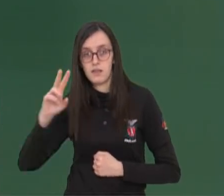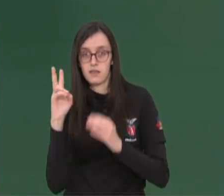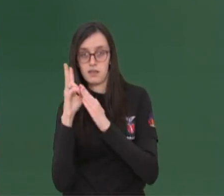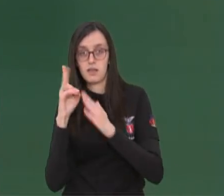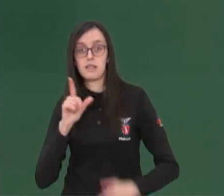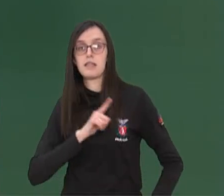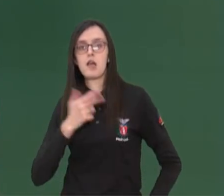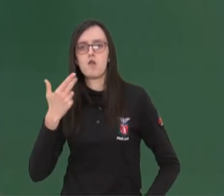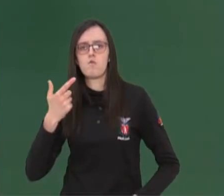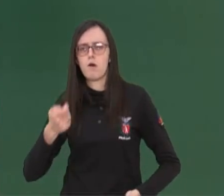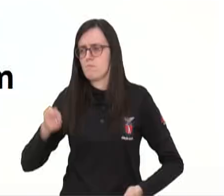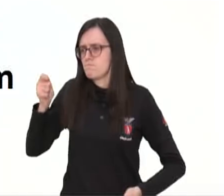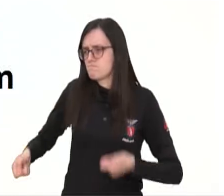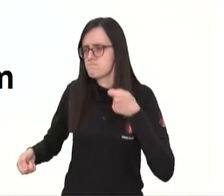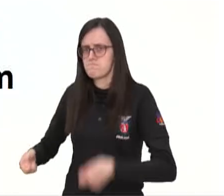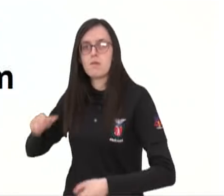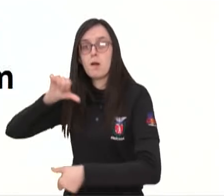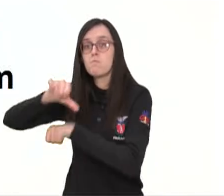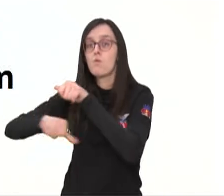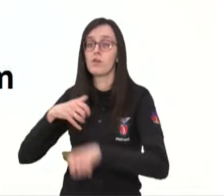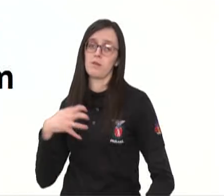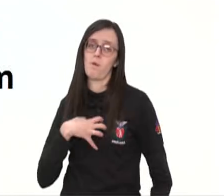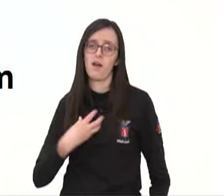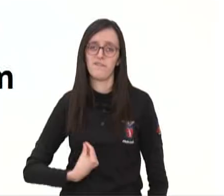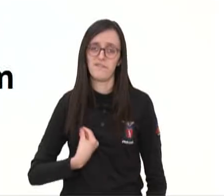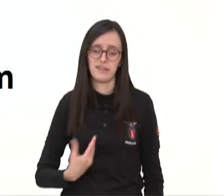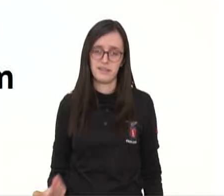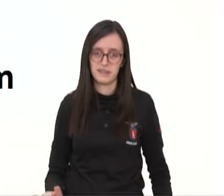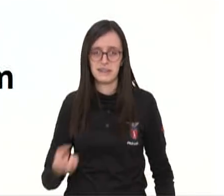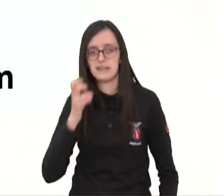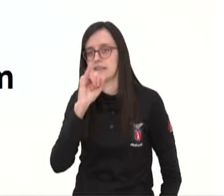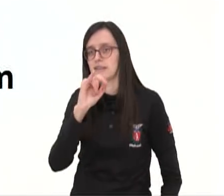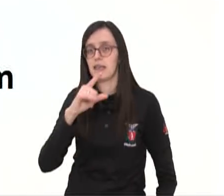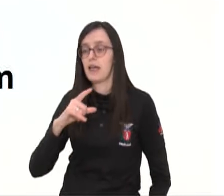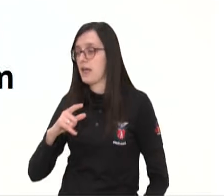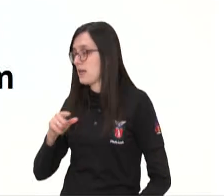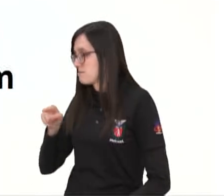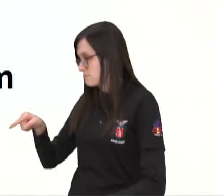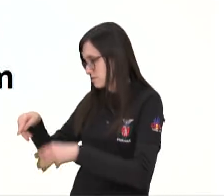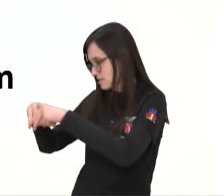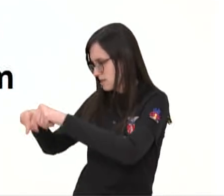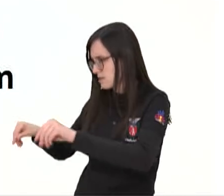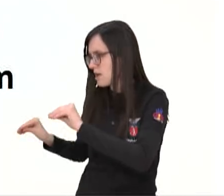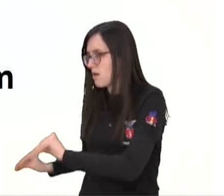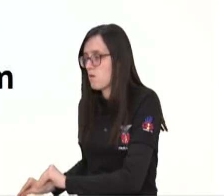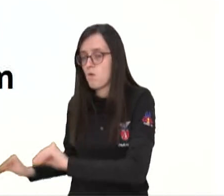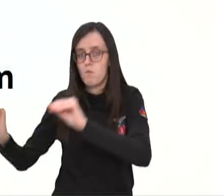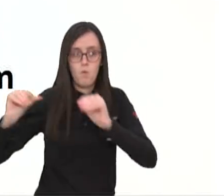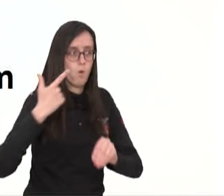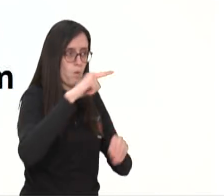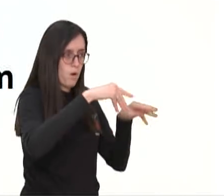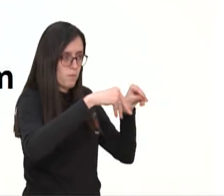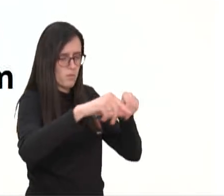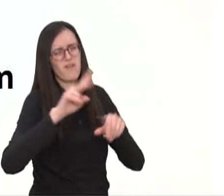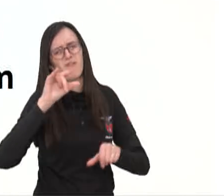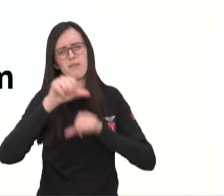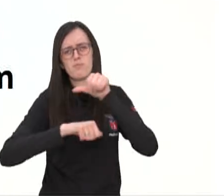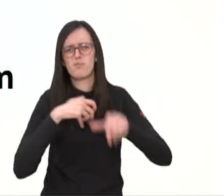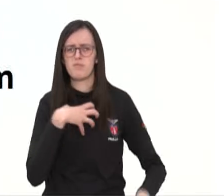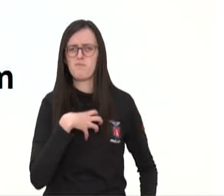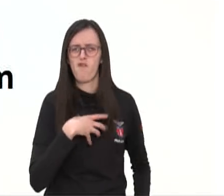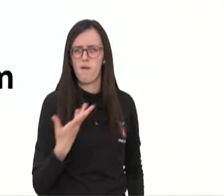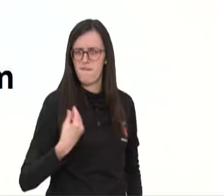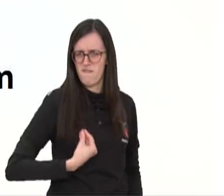tiveram a imposição de alterações em seus modos de vida. Se você vai morar numa terra diferente, vai alterar o modo de